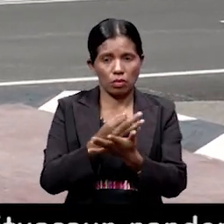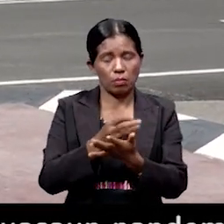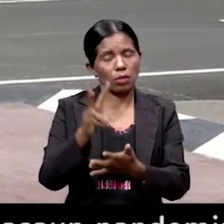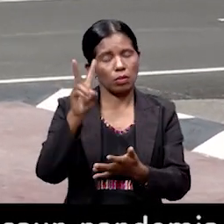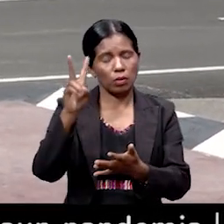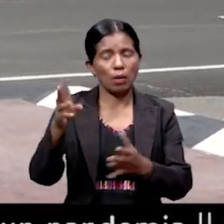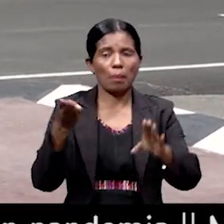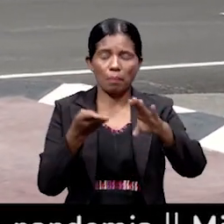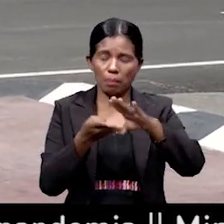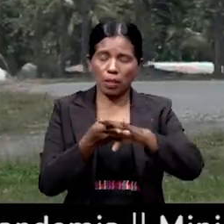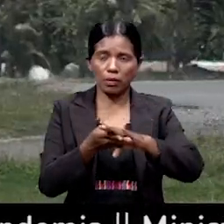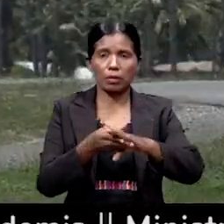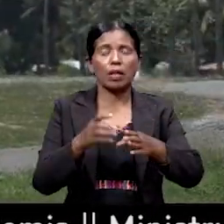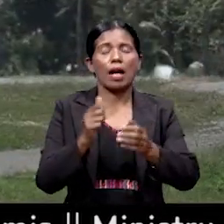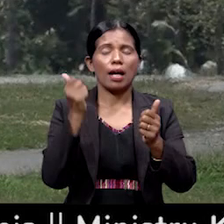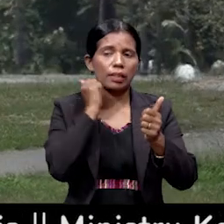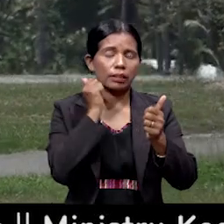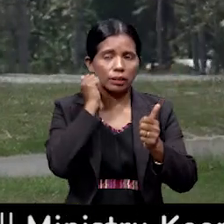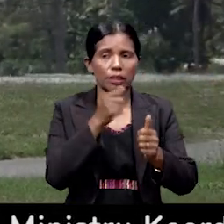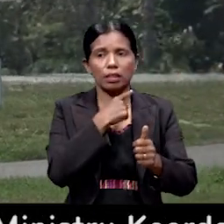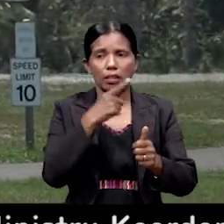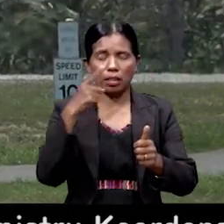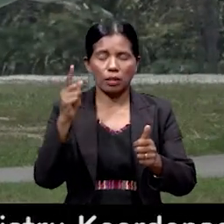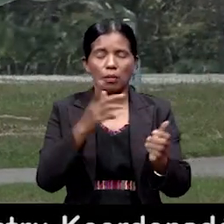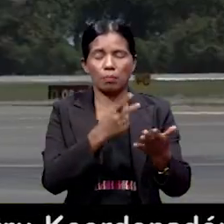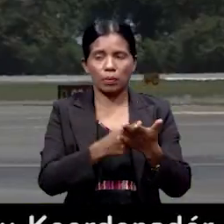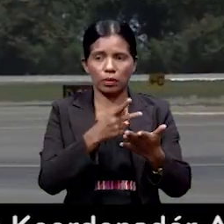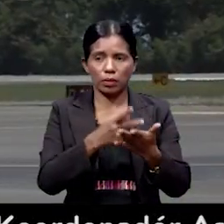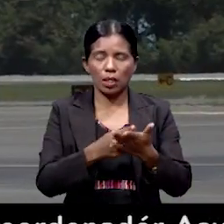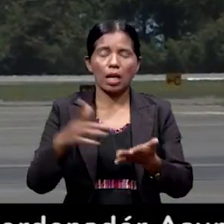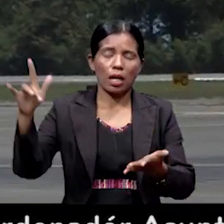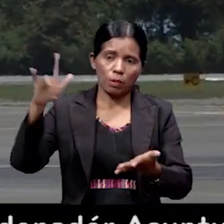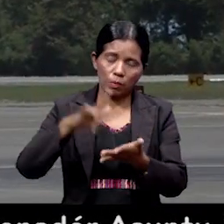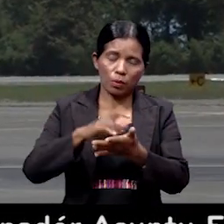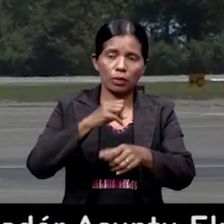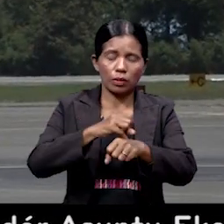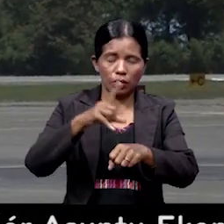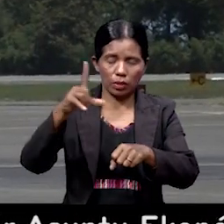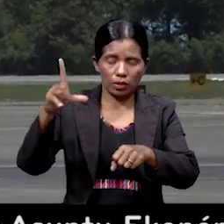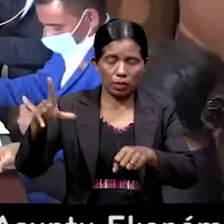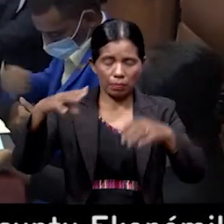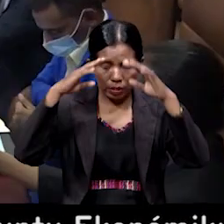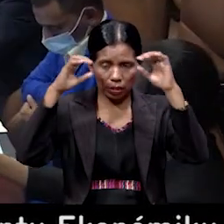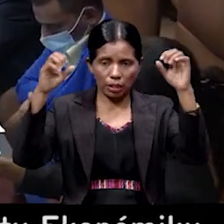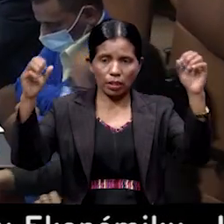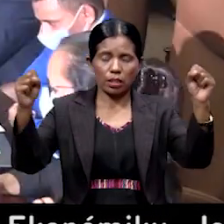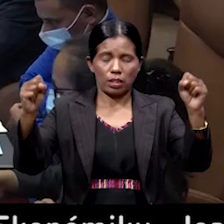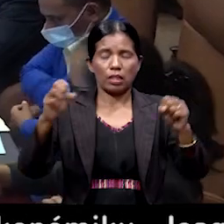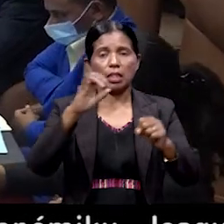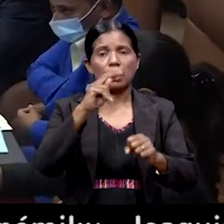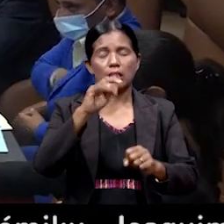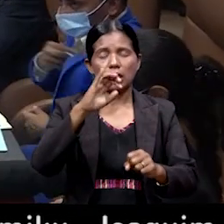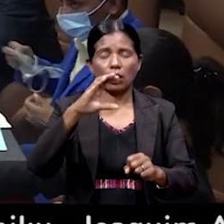Banco de Desenvolvimento Asiático e a âmbito projeto expansão do Aeroporto Internacional Presidente Nicolau Lobato. Conselho Ministro